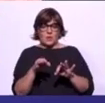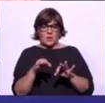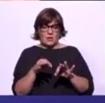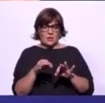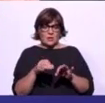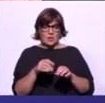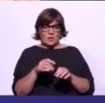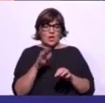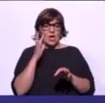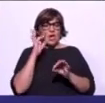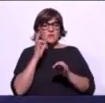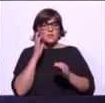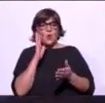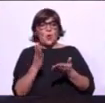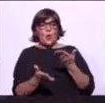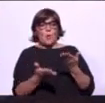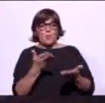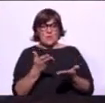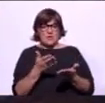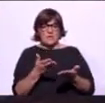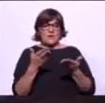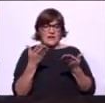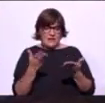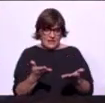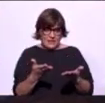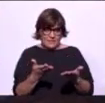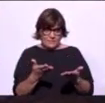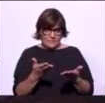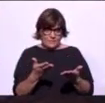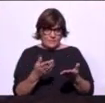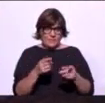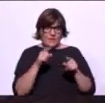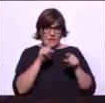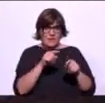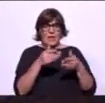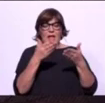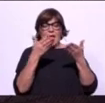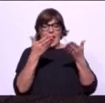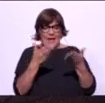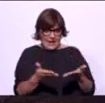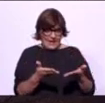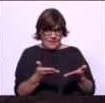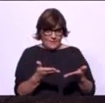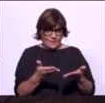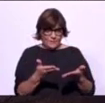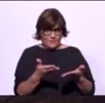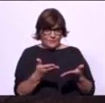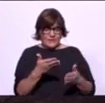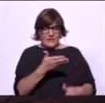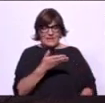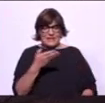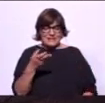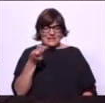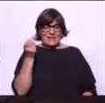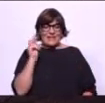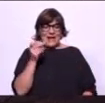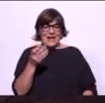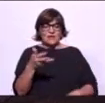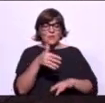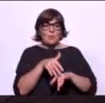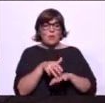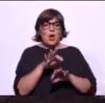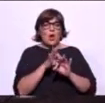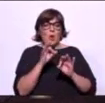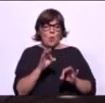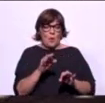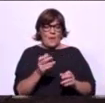o respectivo comparativo, que é entre aquilo que são os 17 anos de coincidência. O que é isto?